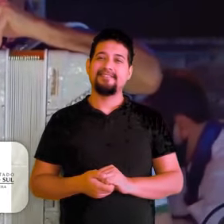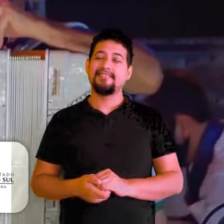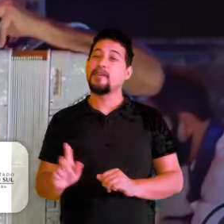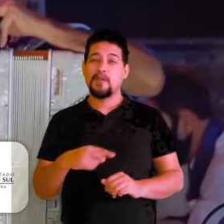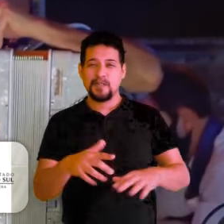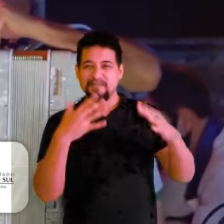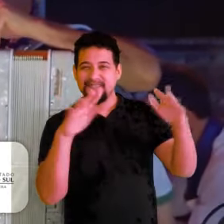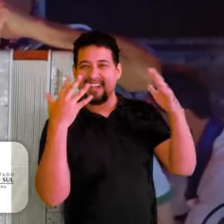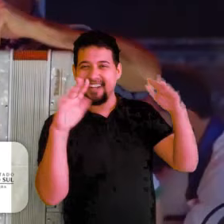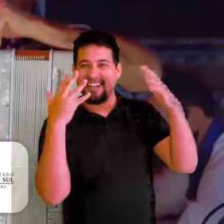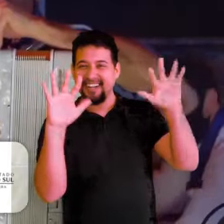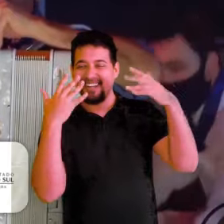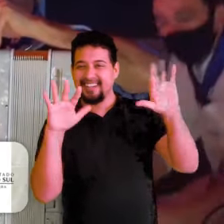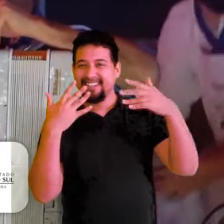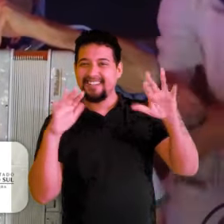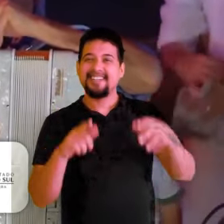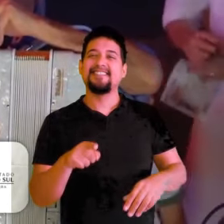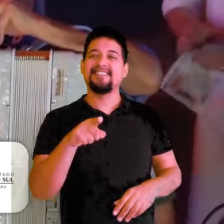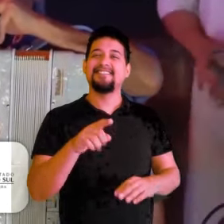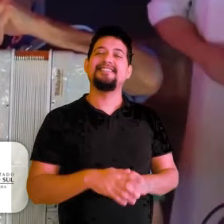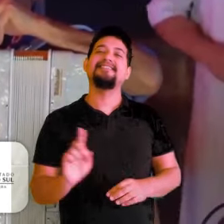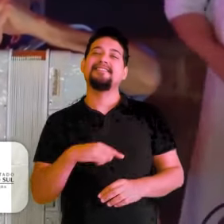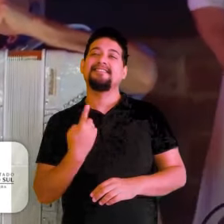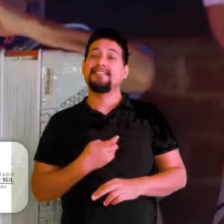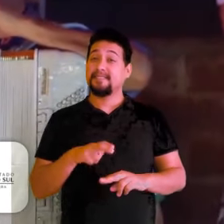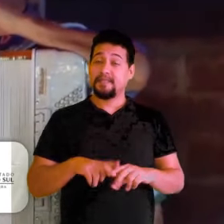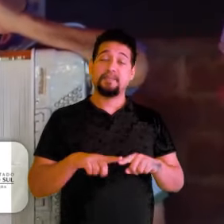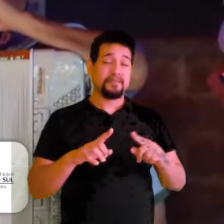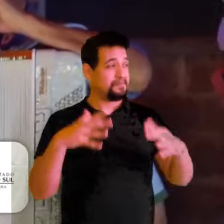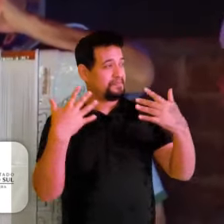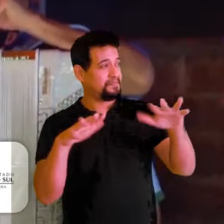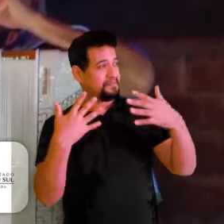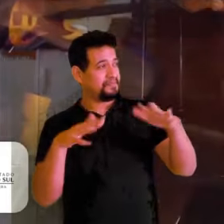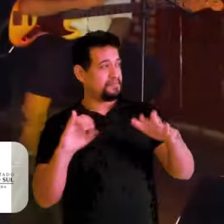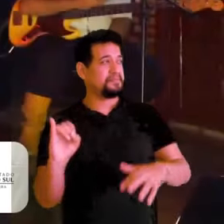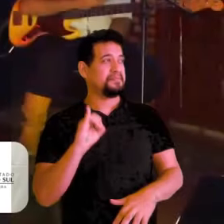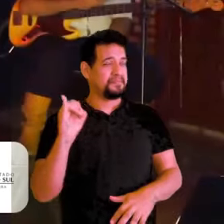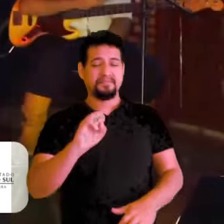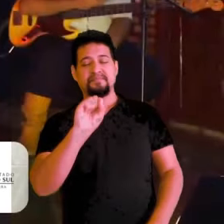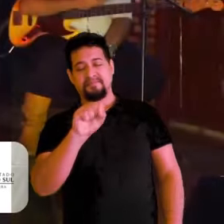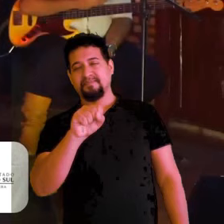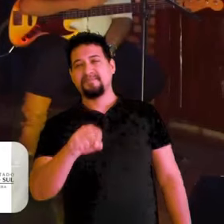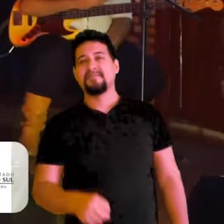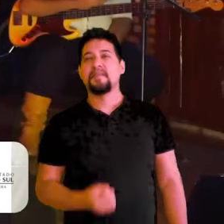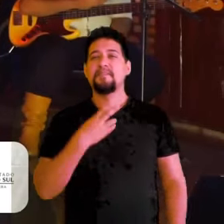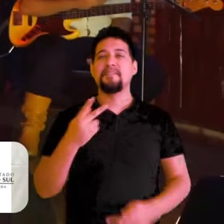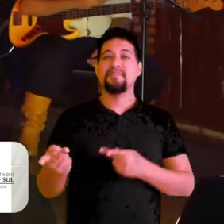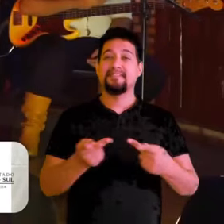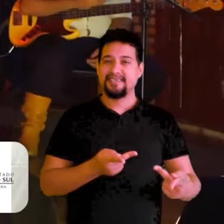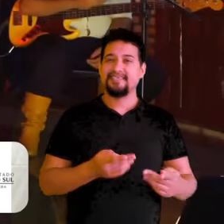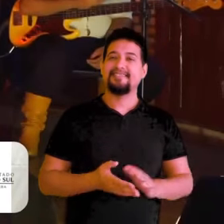te aplaudimos de pé aqui, embora estando sentado, mas o aplauso merece, tá? De